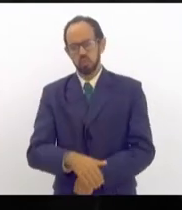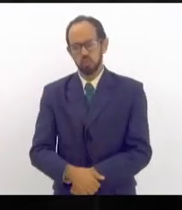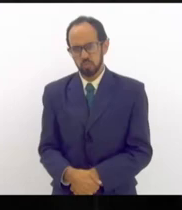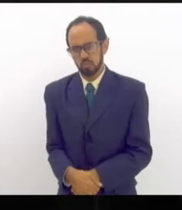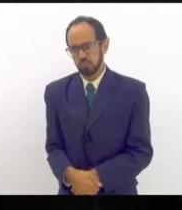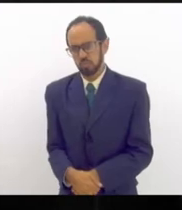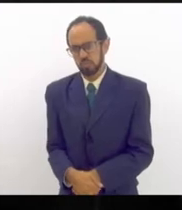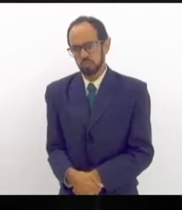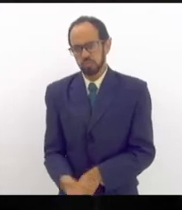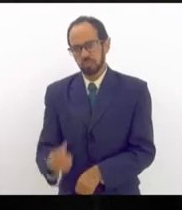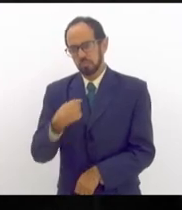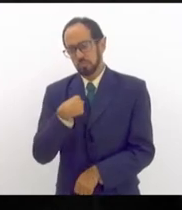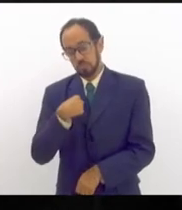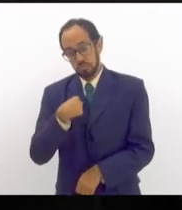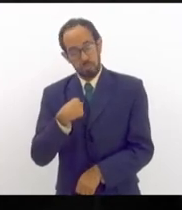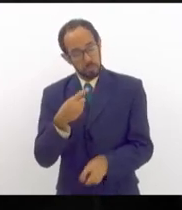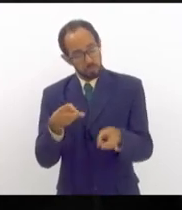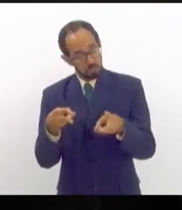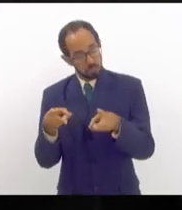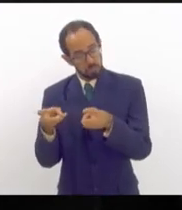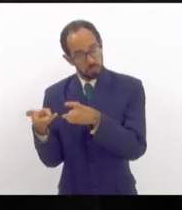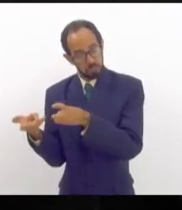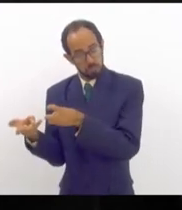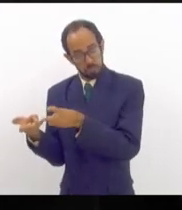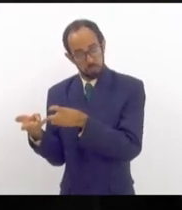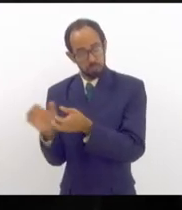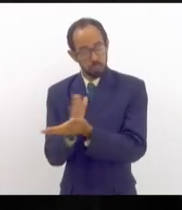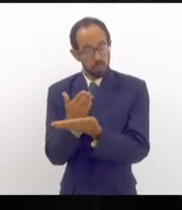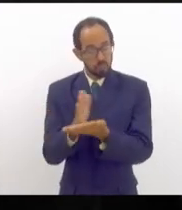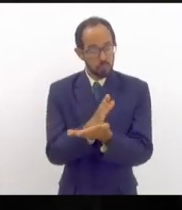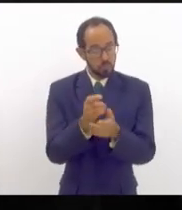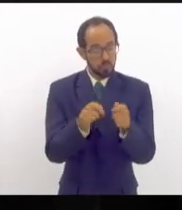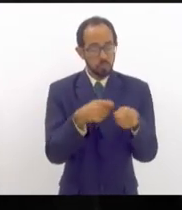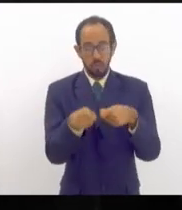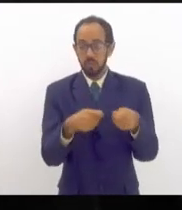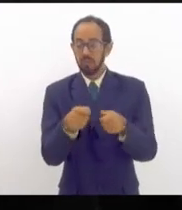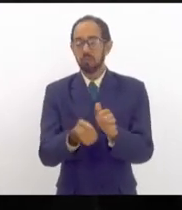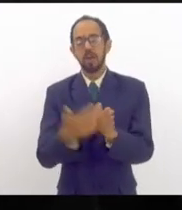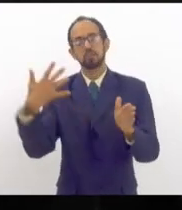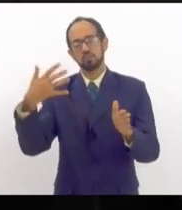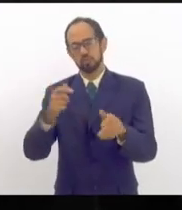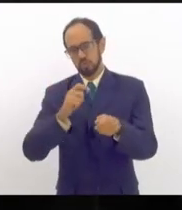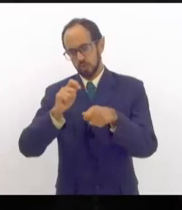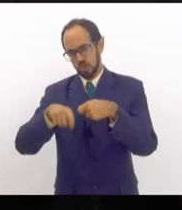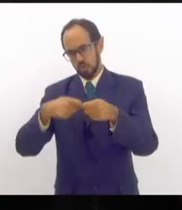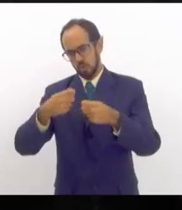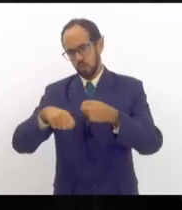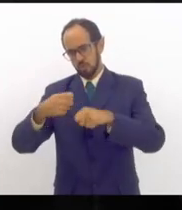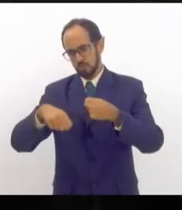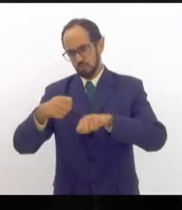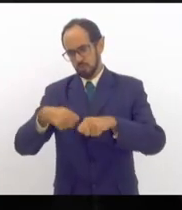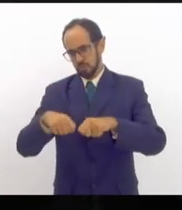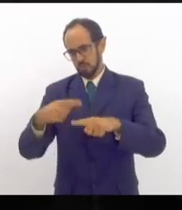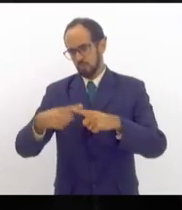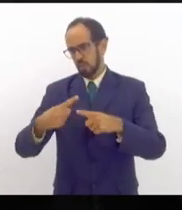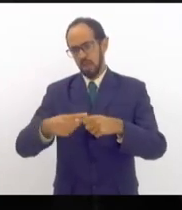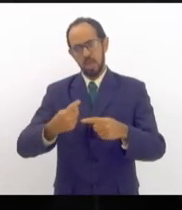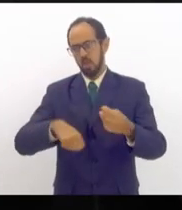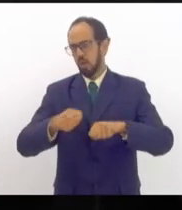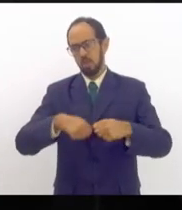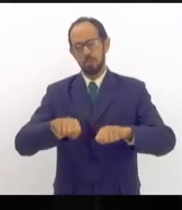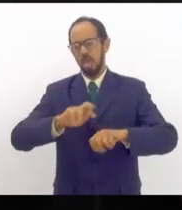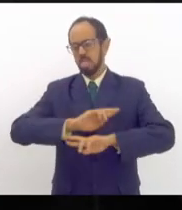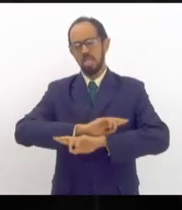eu tenho ouvido muitos economistas até porque economia não é uma ciência